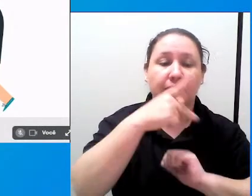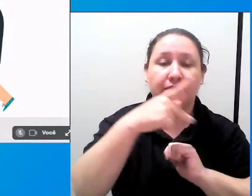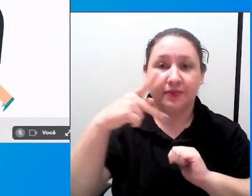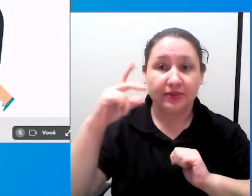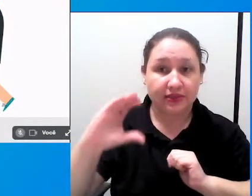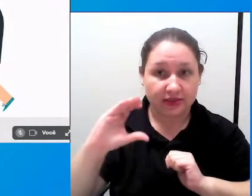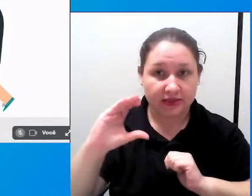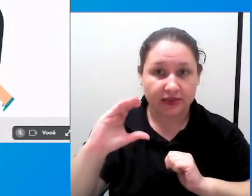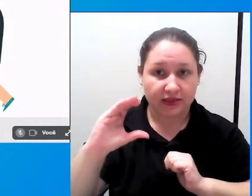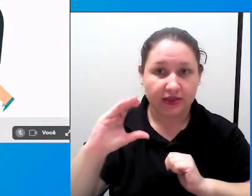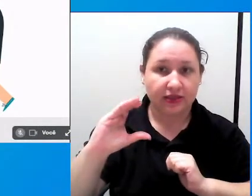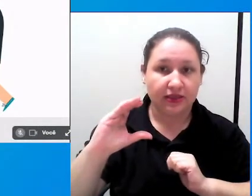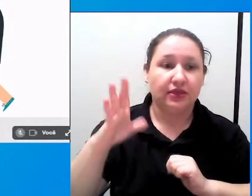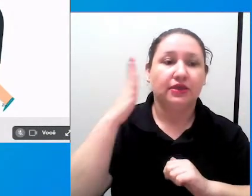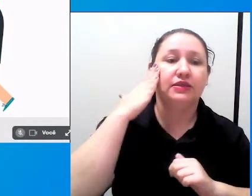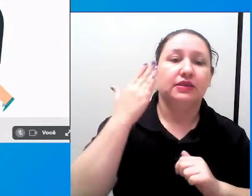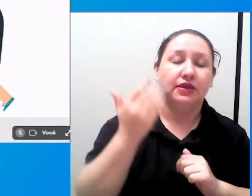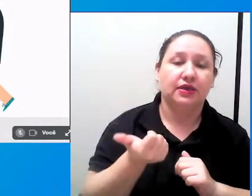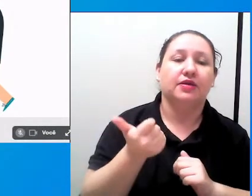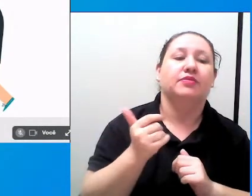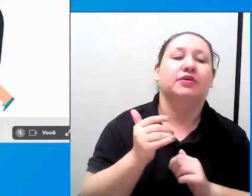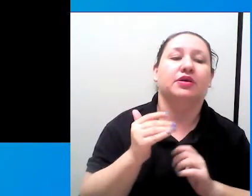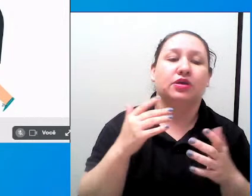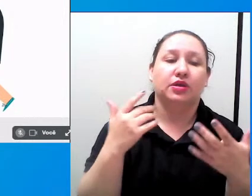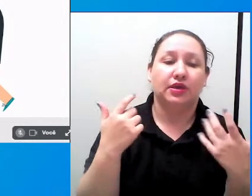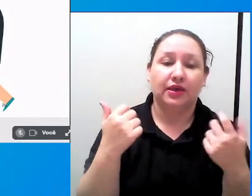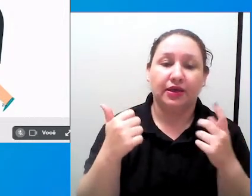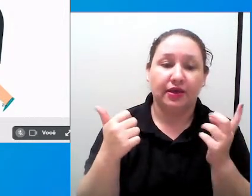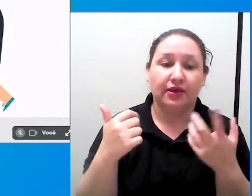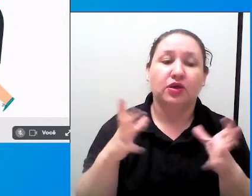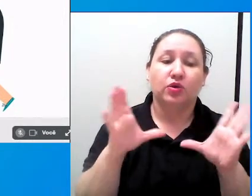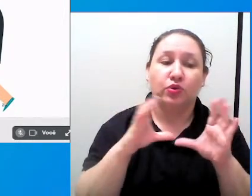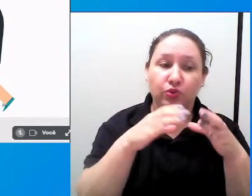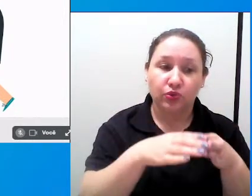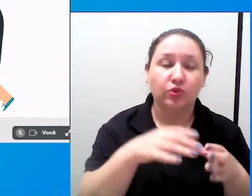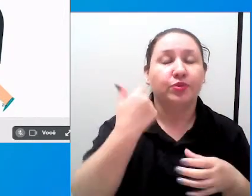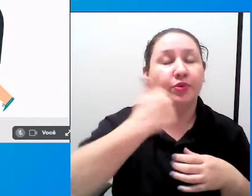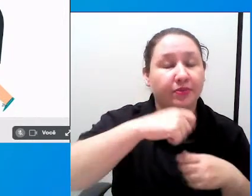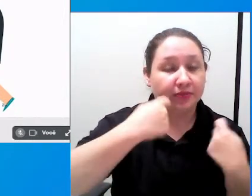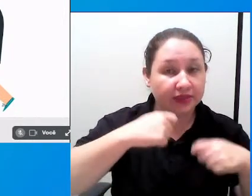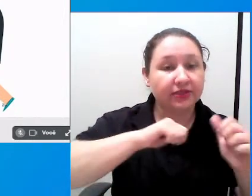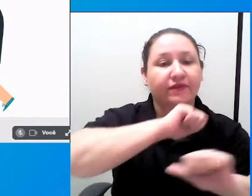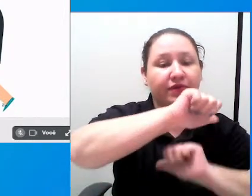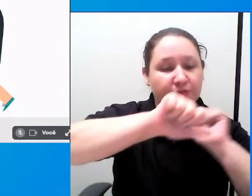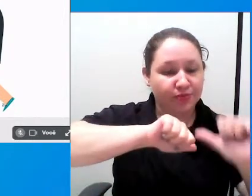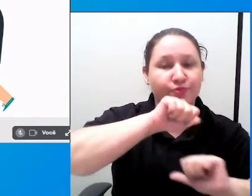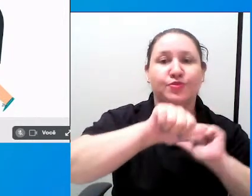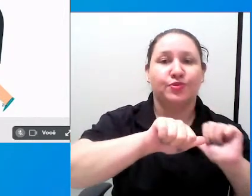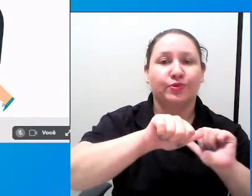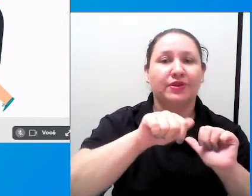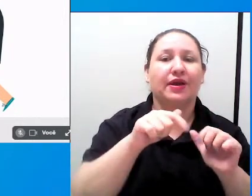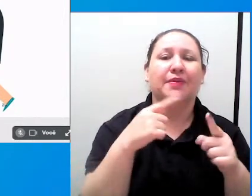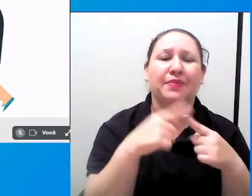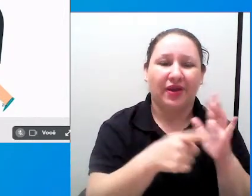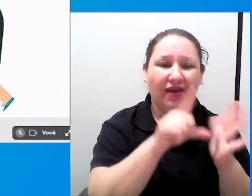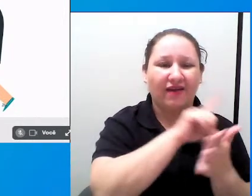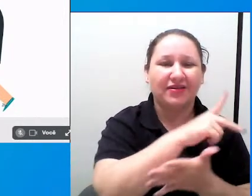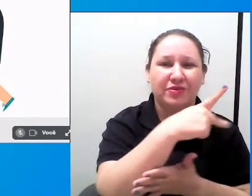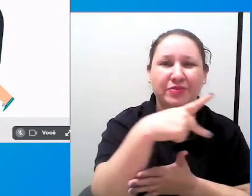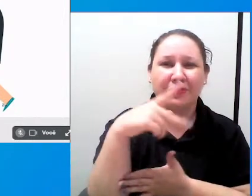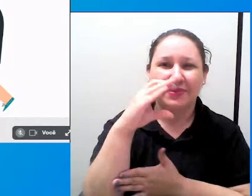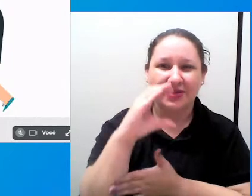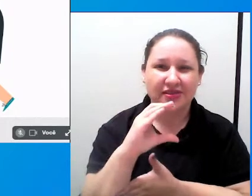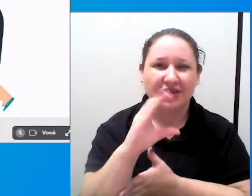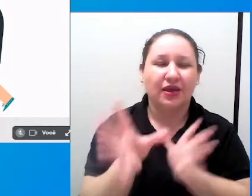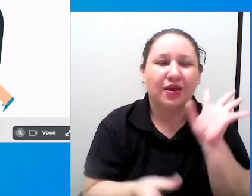se adequasse a esse novo cenário. Então, a gente já tinha feito um PPC muito enxuto com relação à